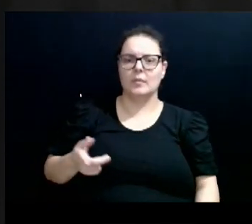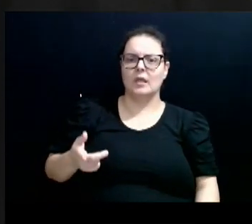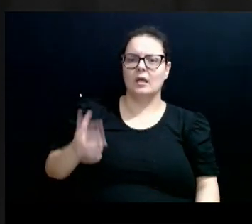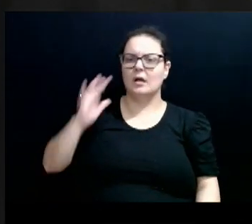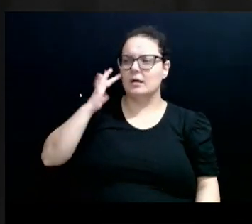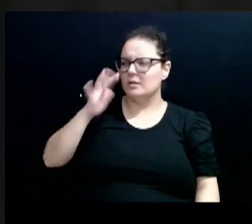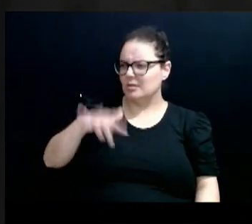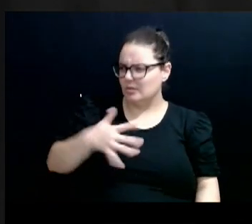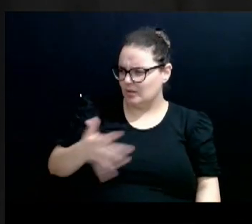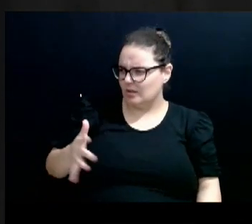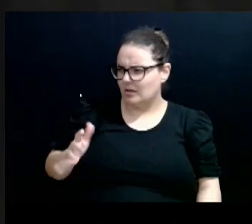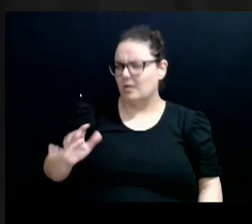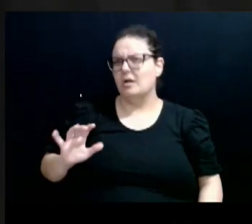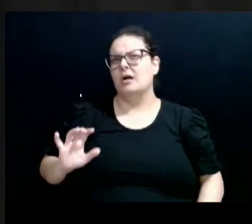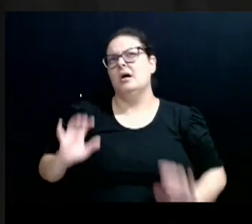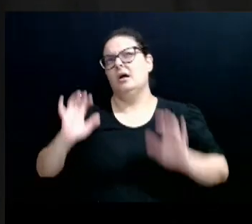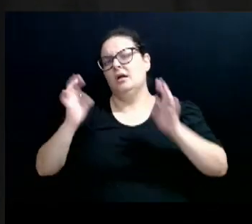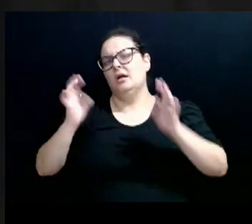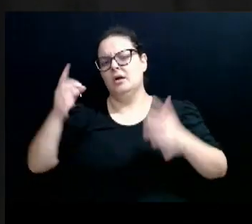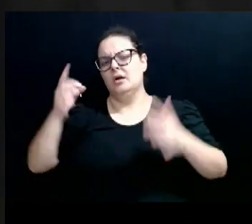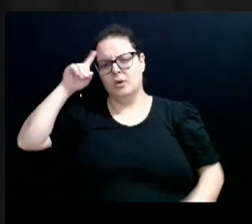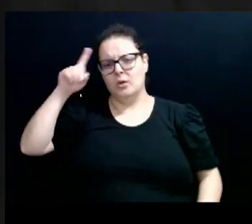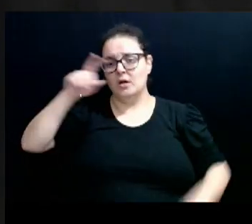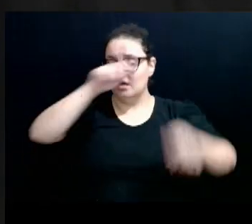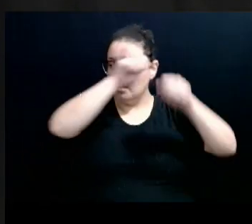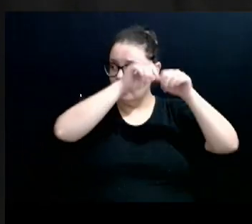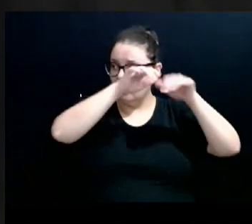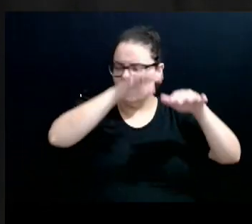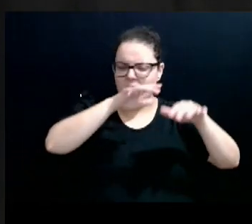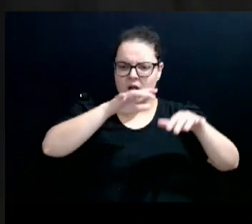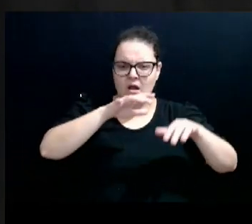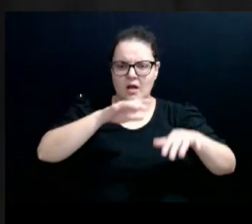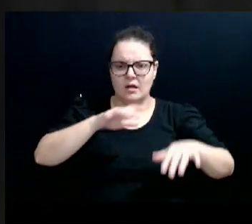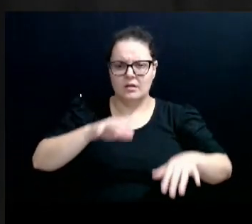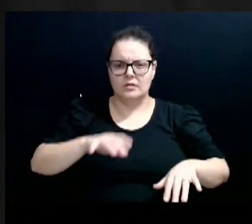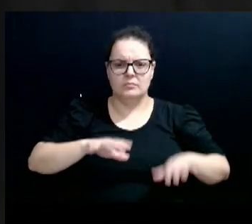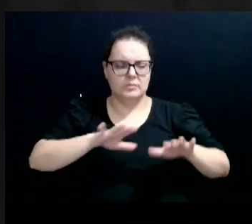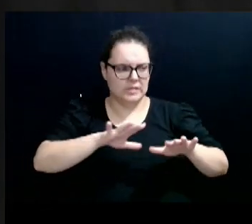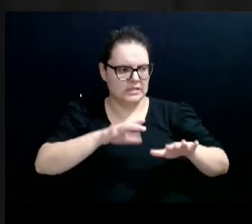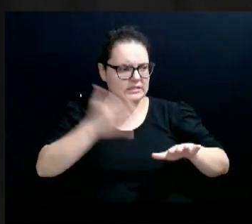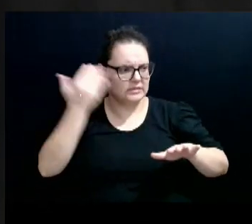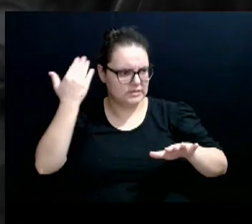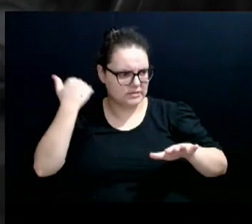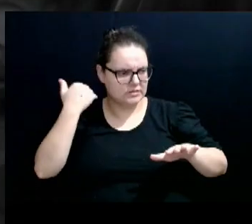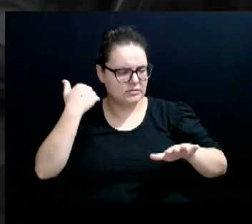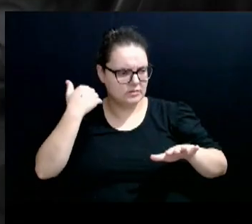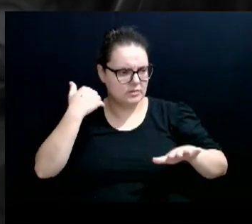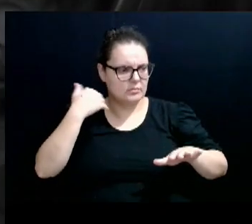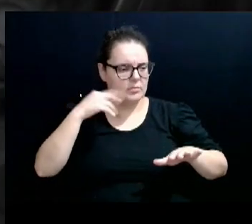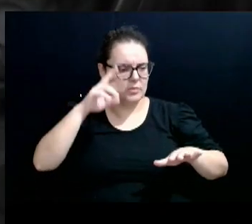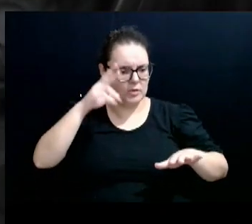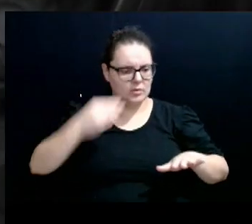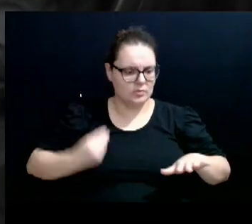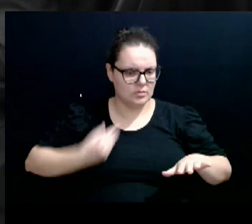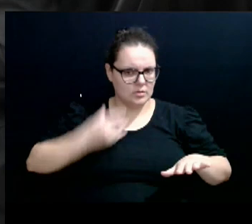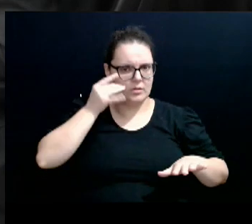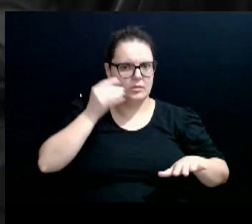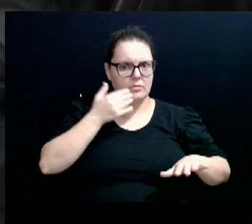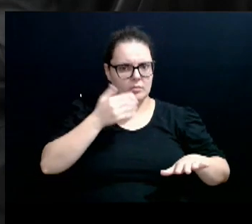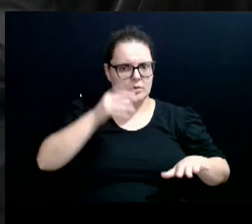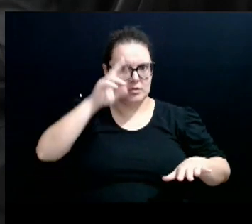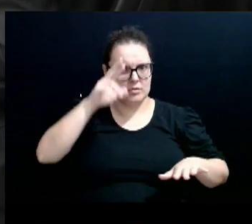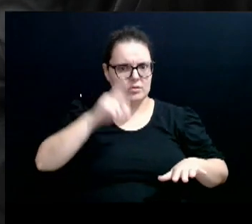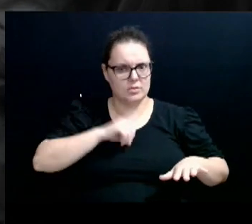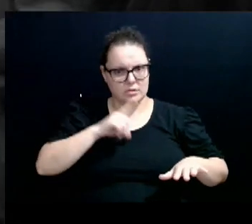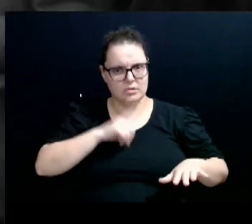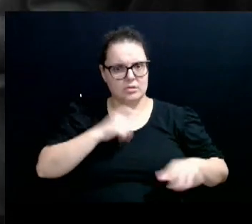eventos o dia do autismo. Sim, mas conscientização do autismo. Mas na época em que o senhor esteve aqui, foi um pedido do senhor que tivessem alguns